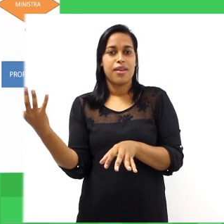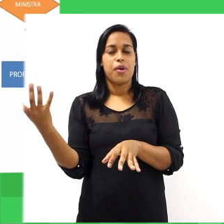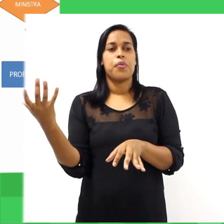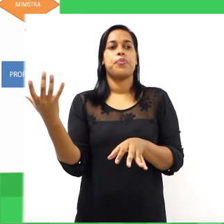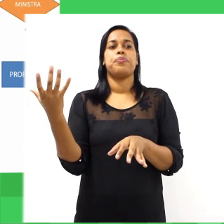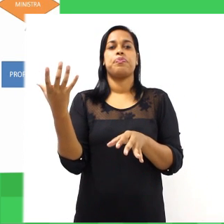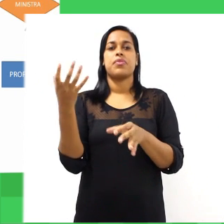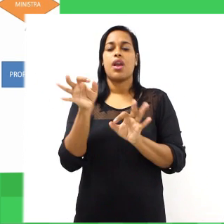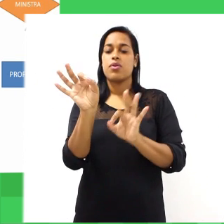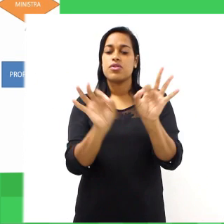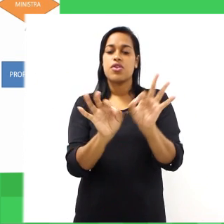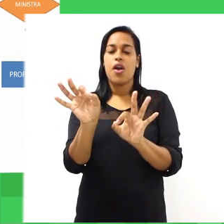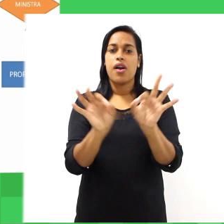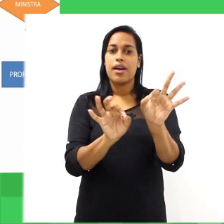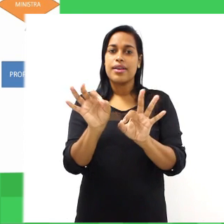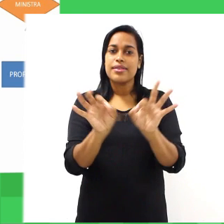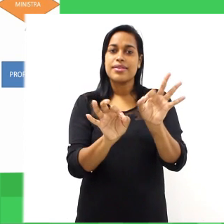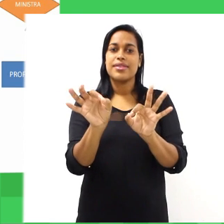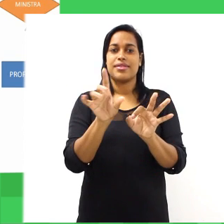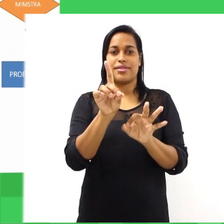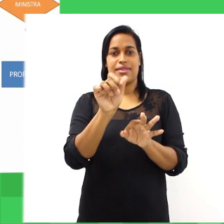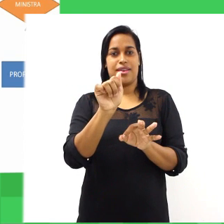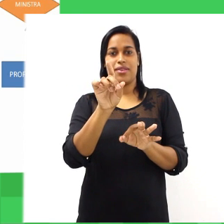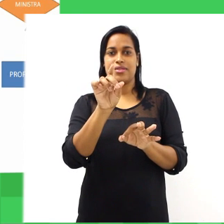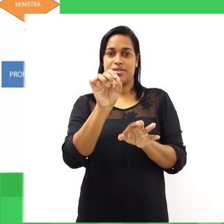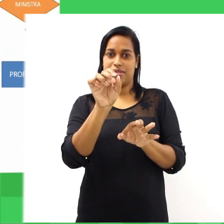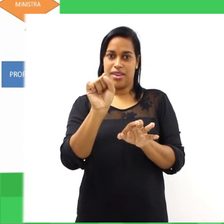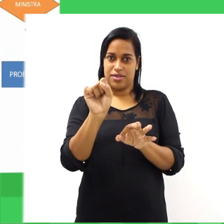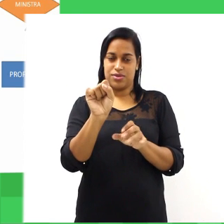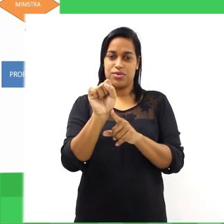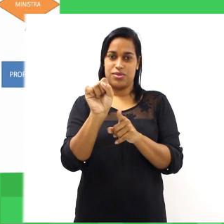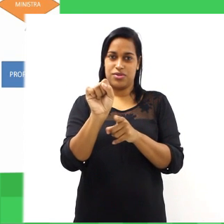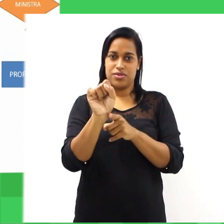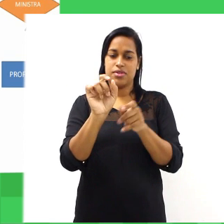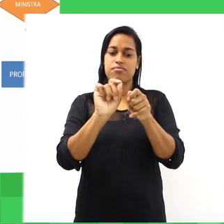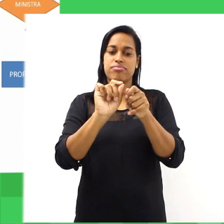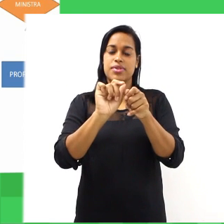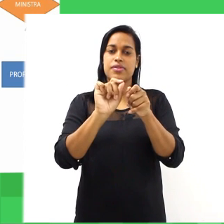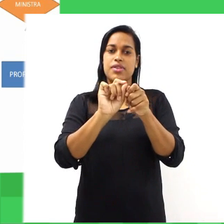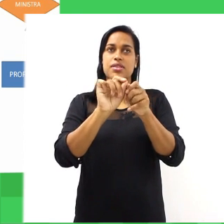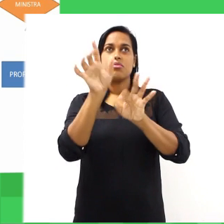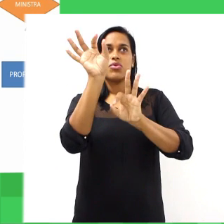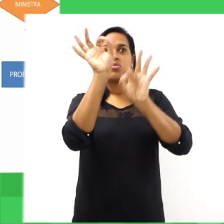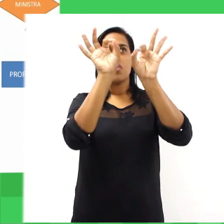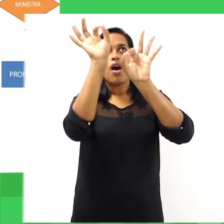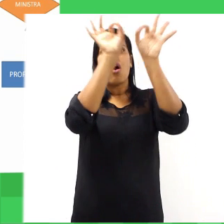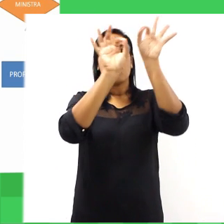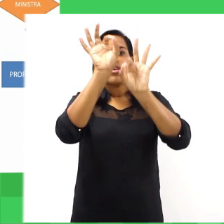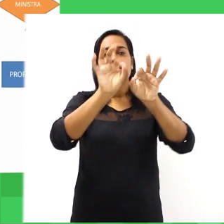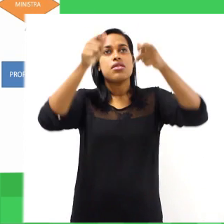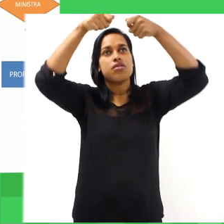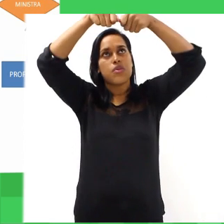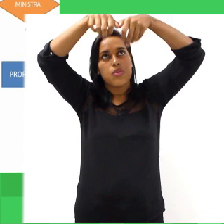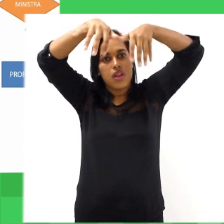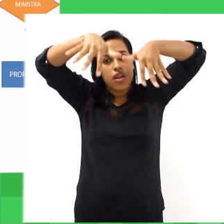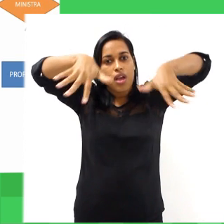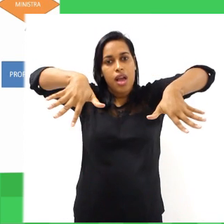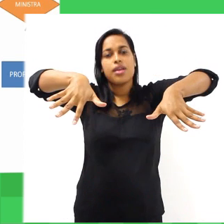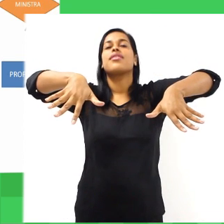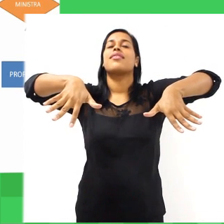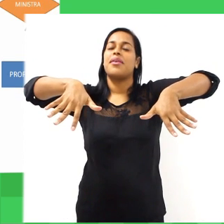se modela os dados. Fazemos um diagrama que